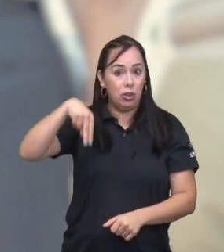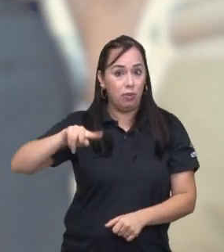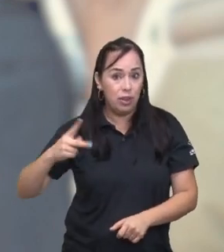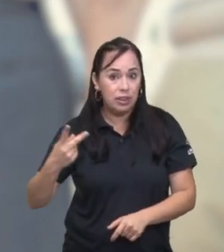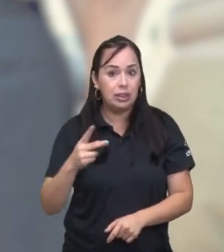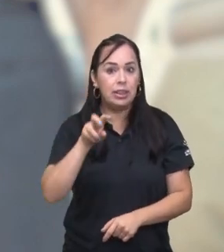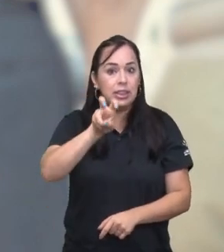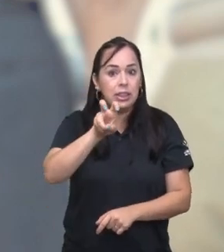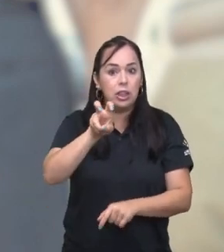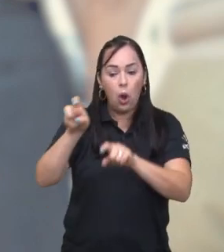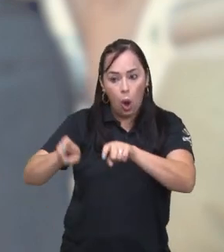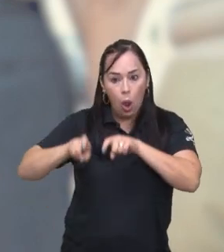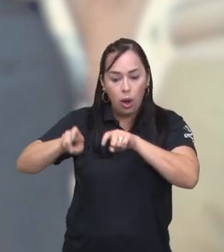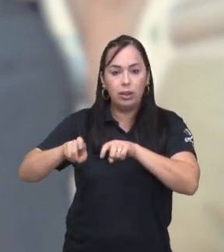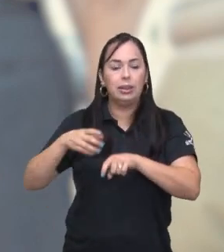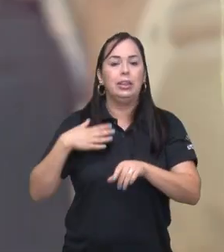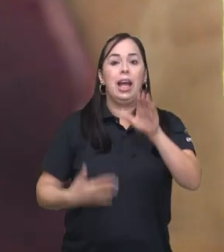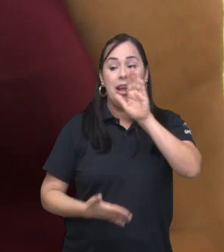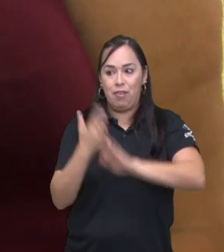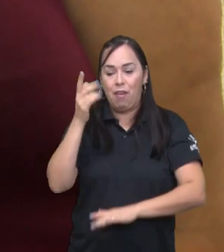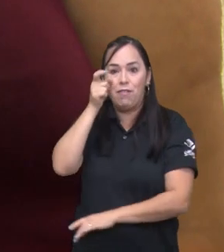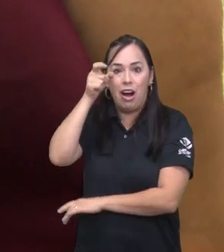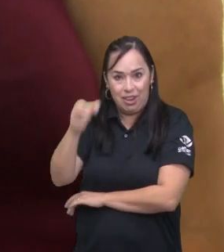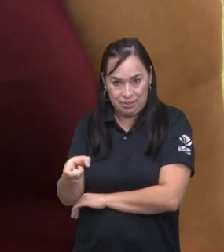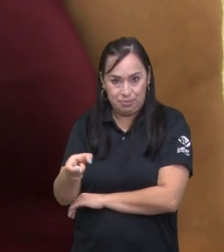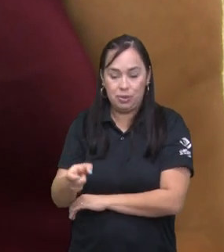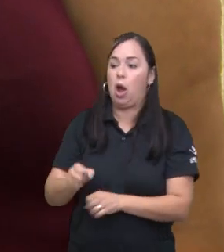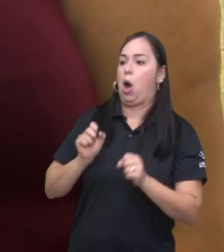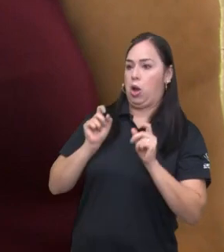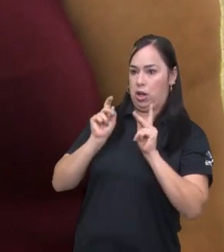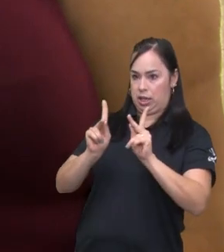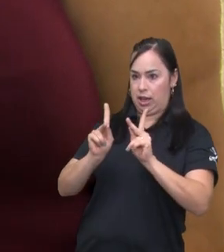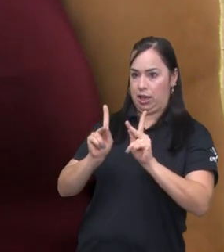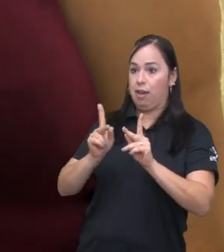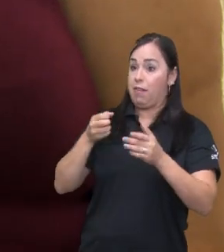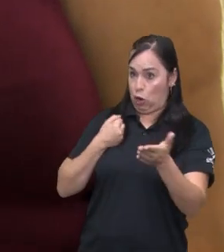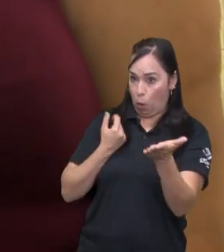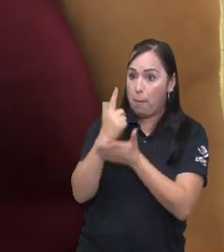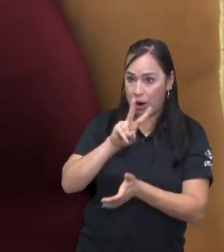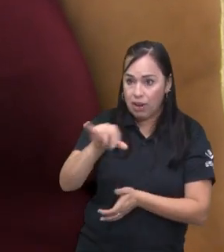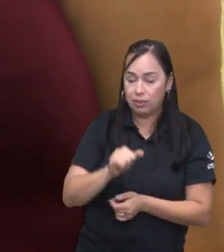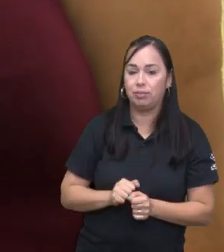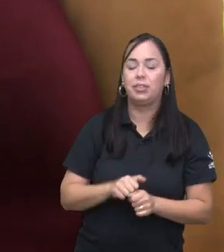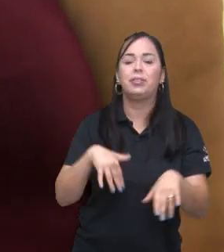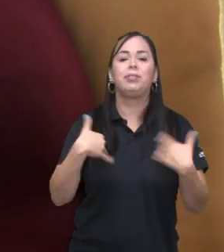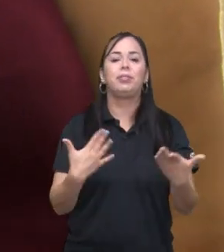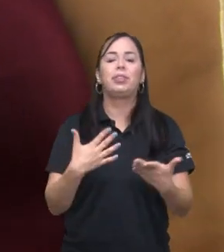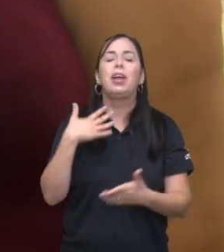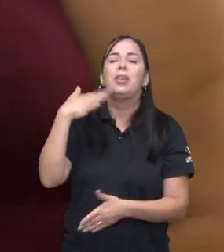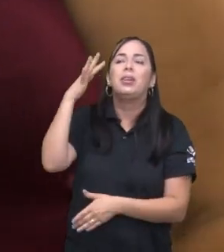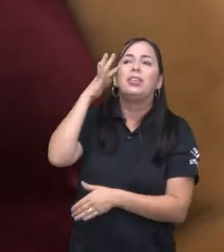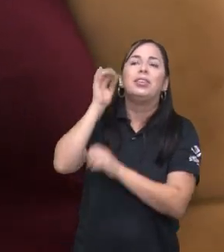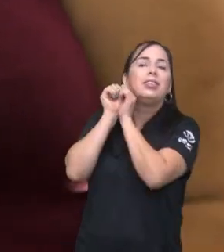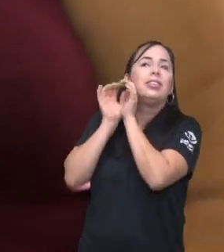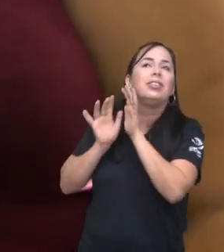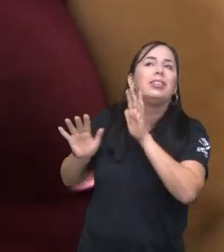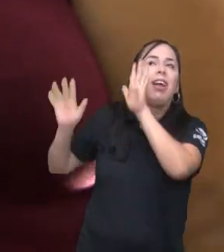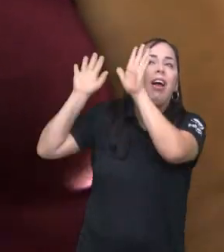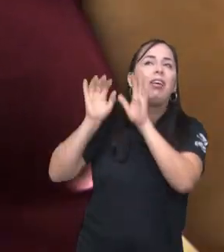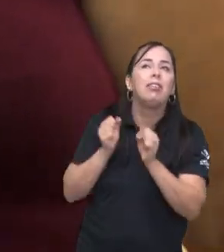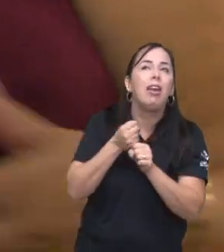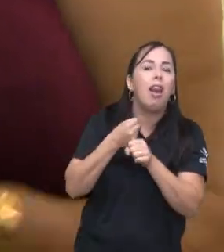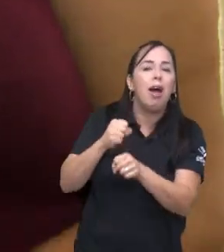últimos. Aí ele saiu e falou, ah, eu vou lá ver o terreno. Falei, então, você vai comprar, vai ser nosso. Então, eu já imaginava varrendo